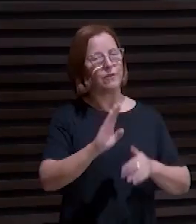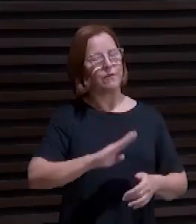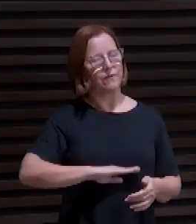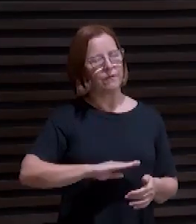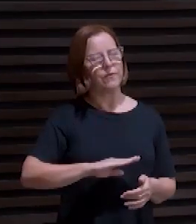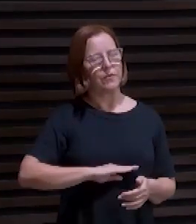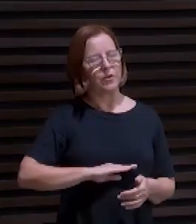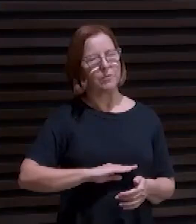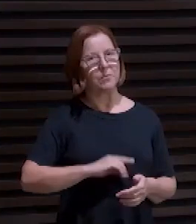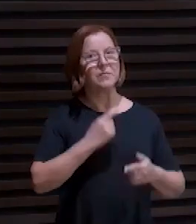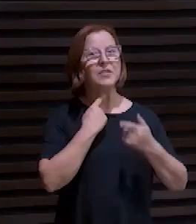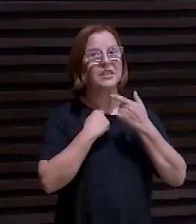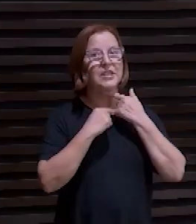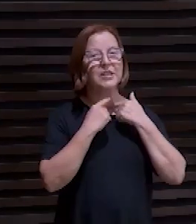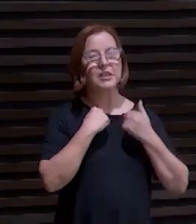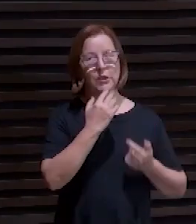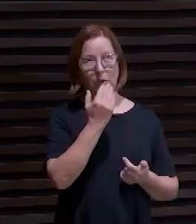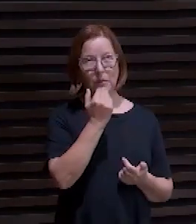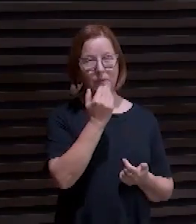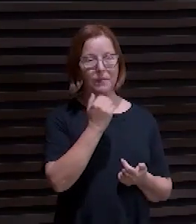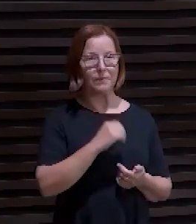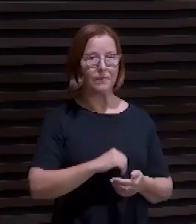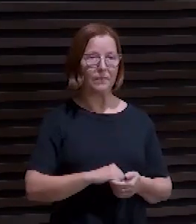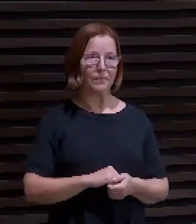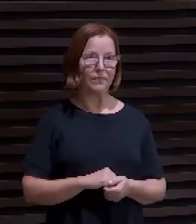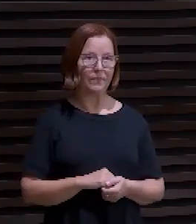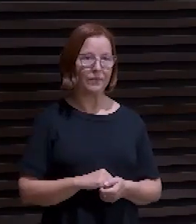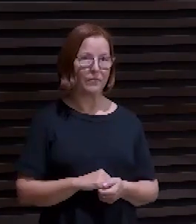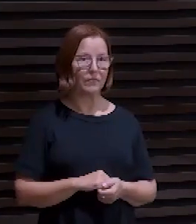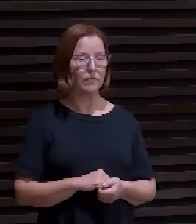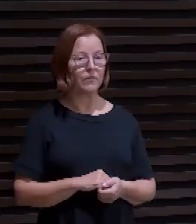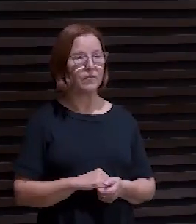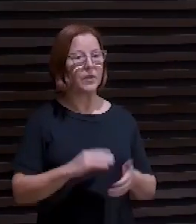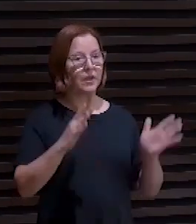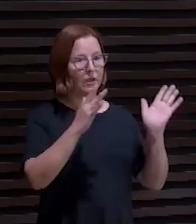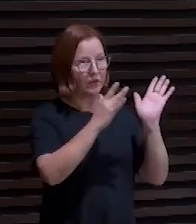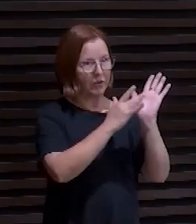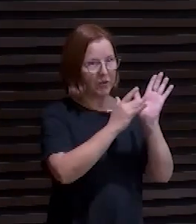com desejos de comer. Ele era um homem.